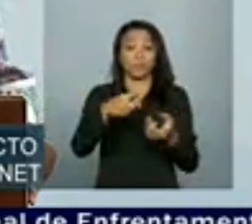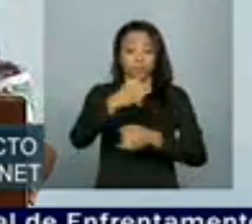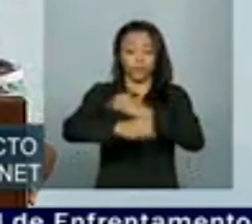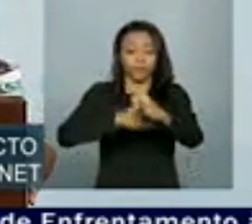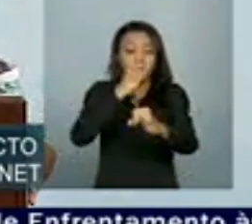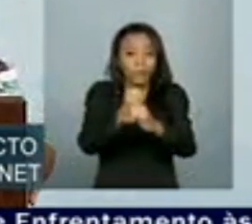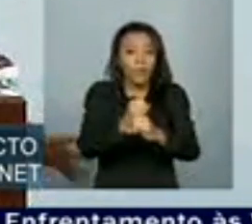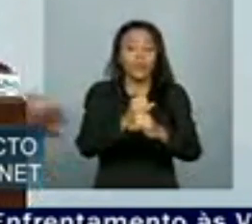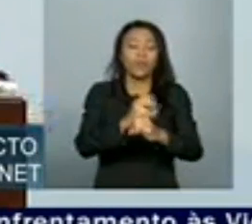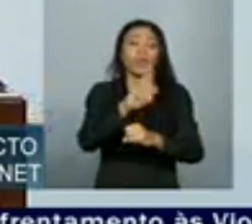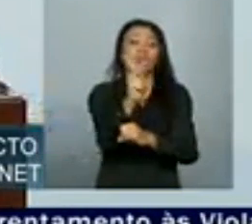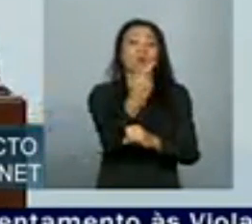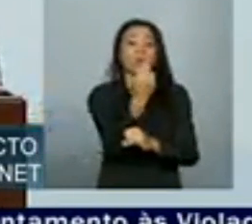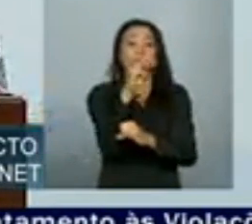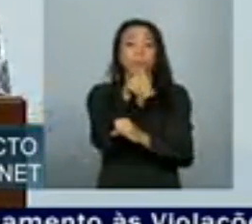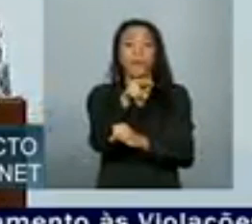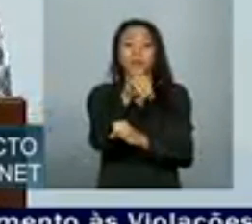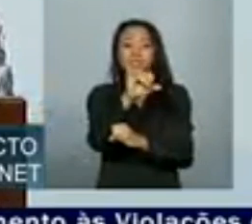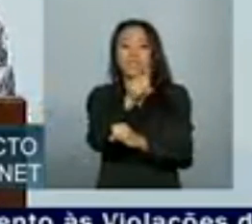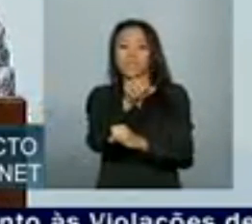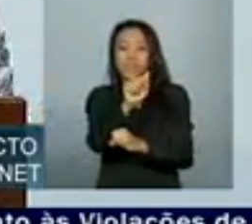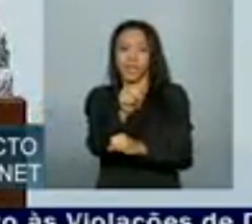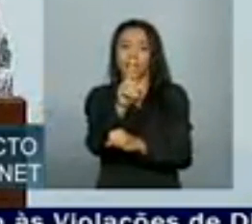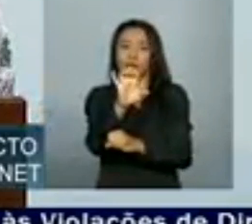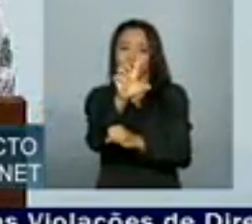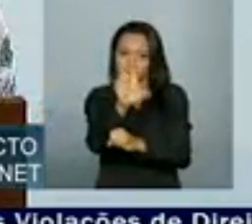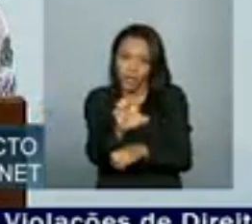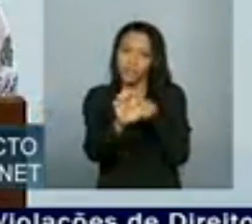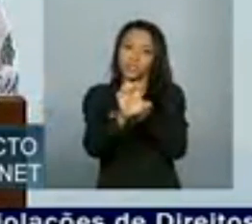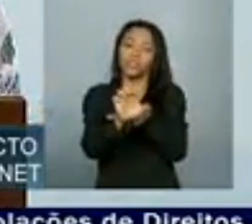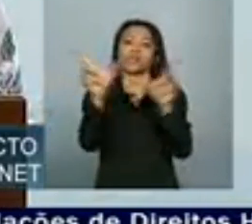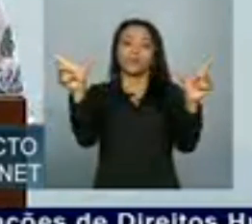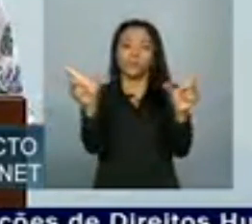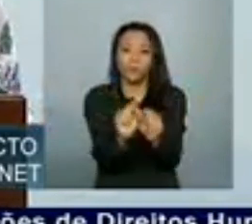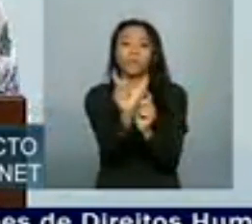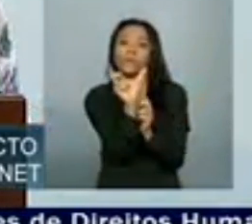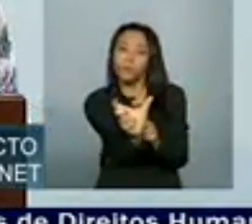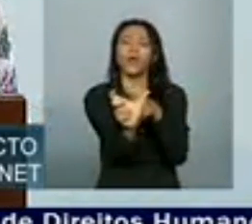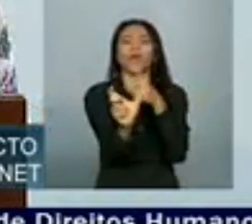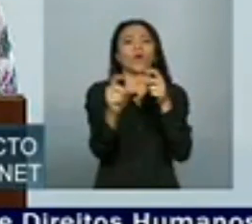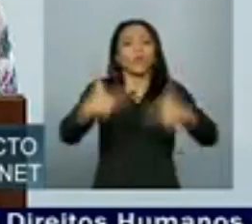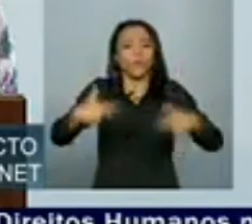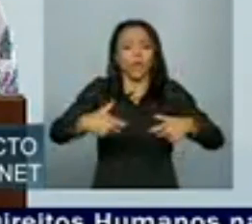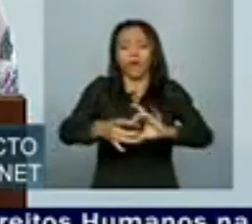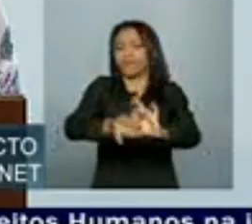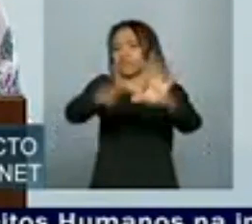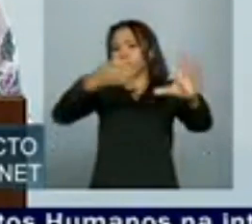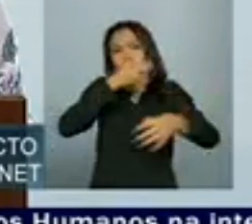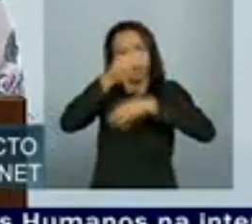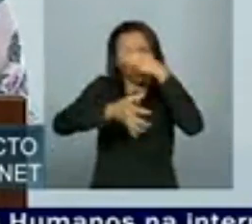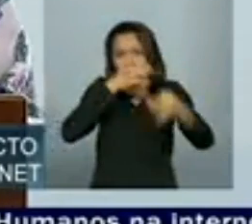um passo para fortalecer a internet como espaço democrático e de liberdade de